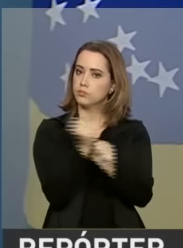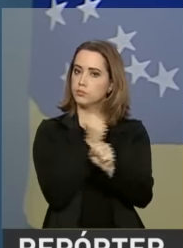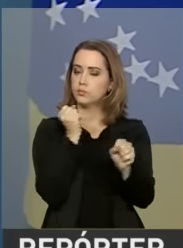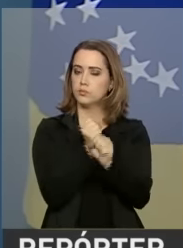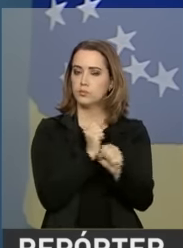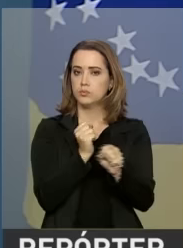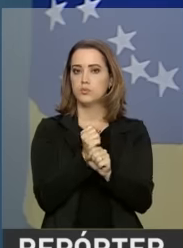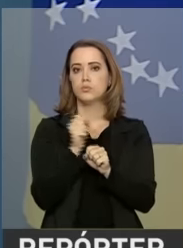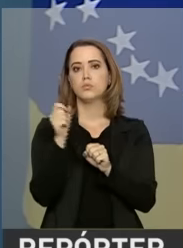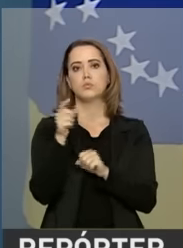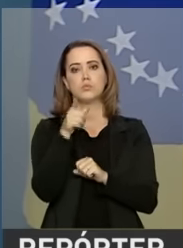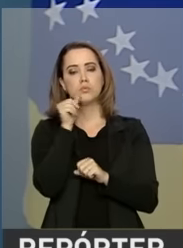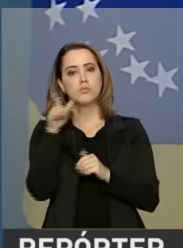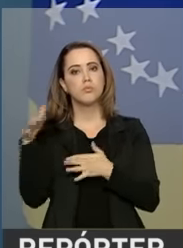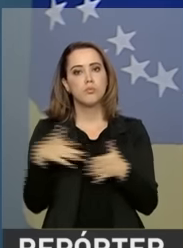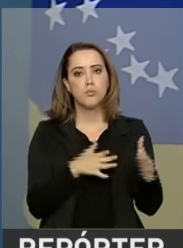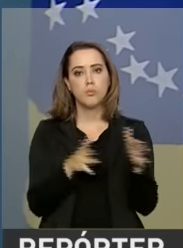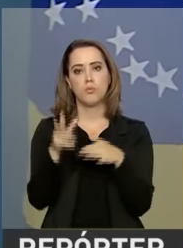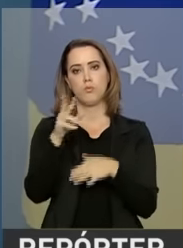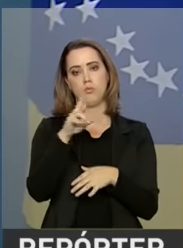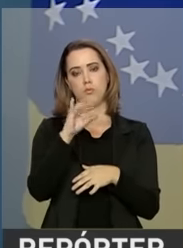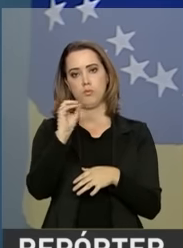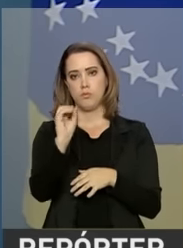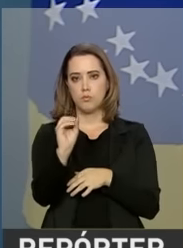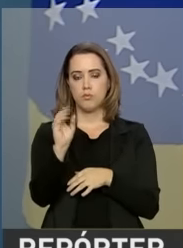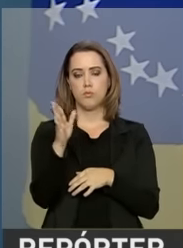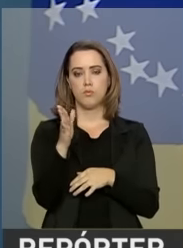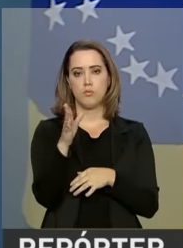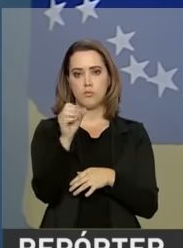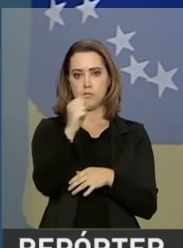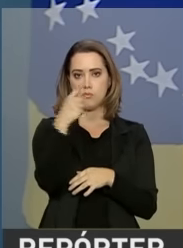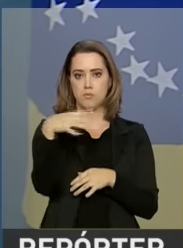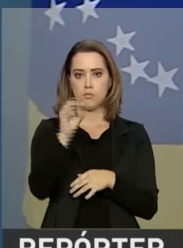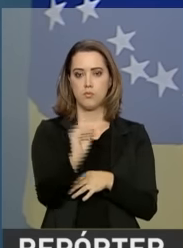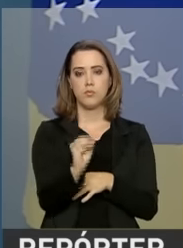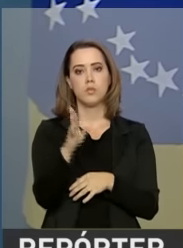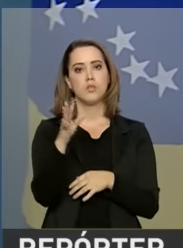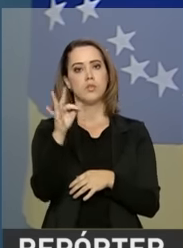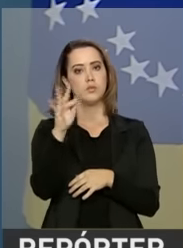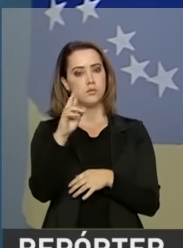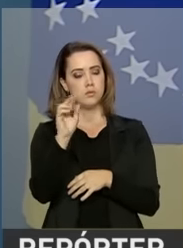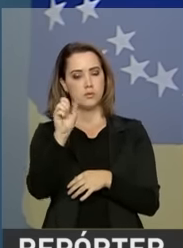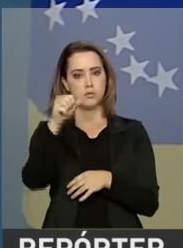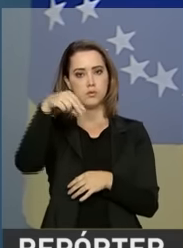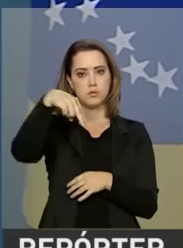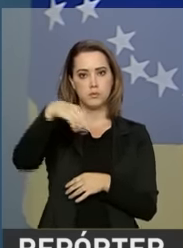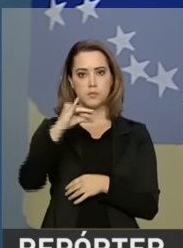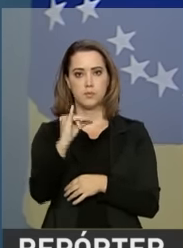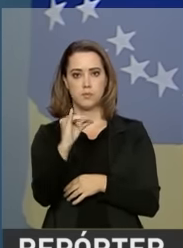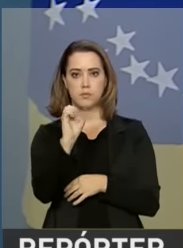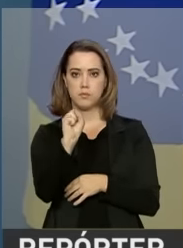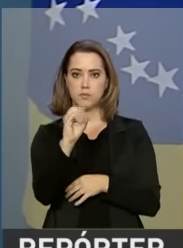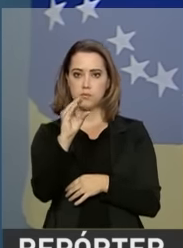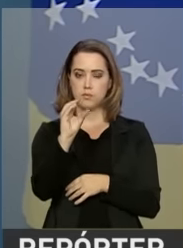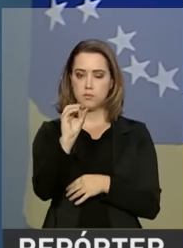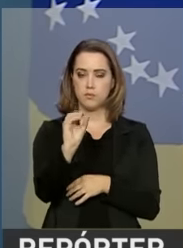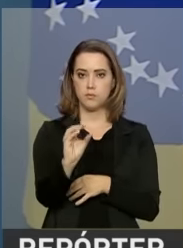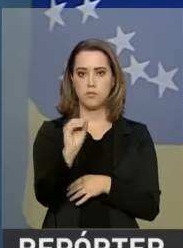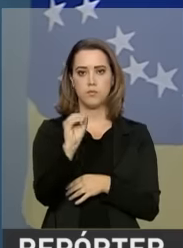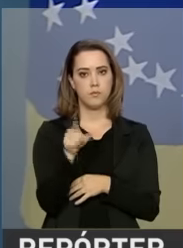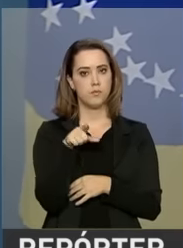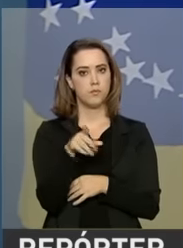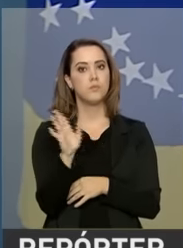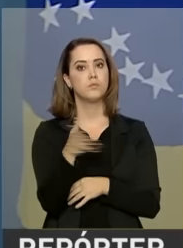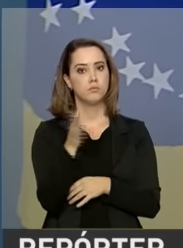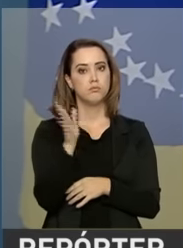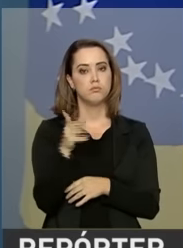revitalização do São Francisco como uma prioridade do Rio de Integração Nacional do Rio que dá o suporte a esse grande